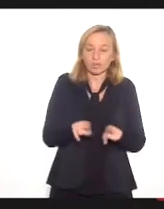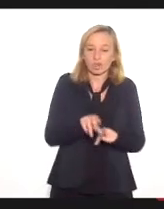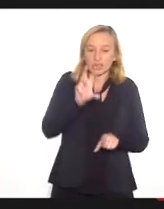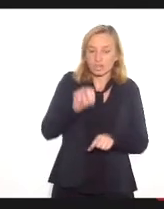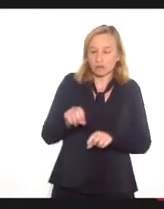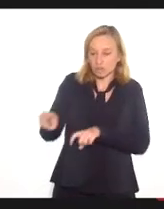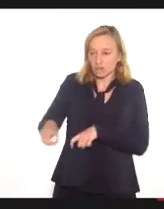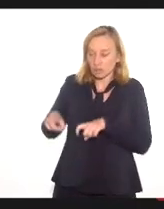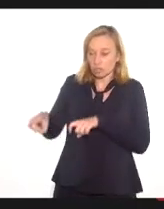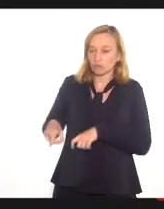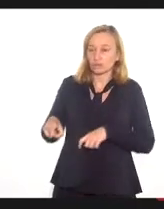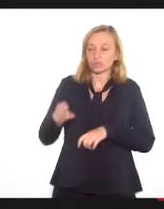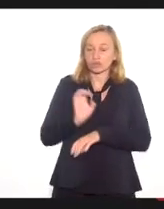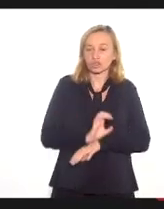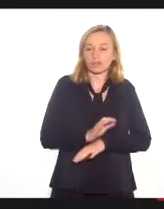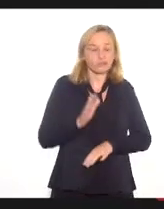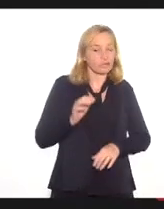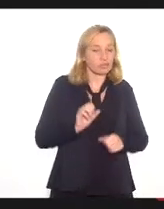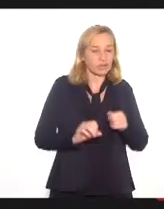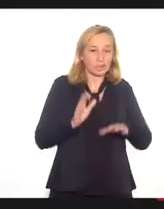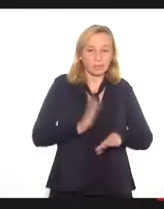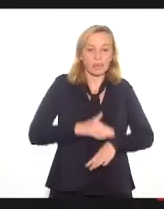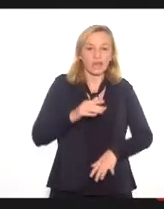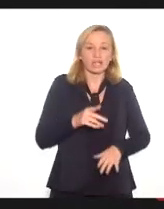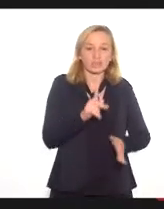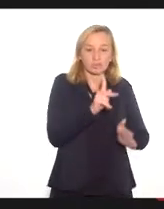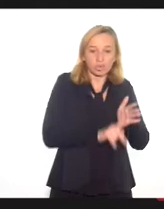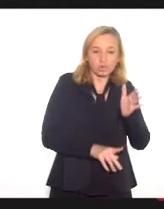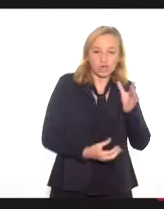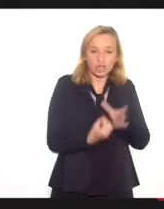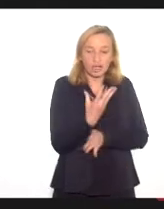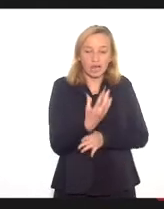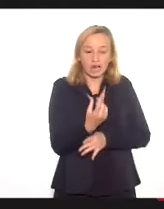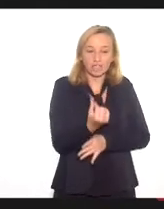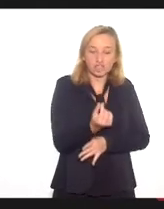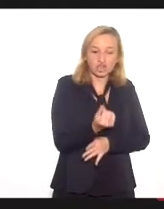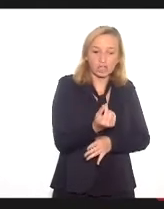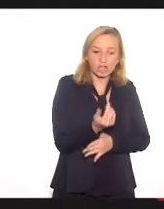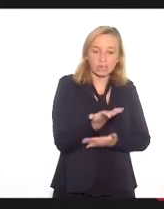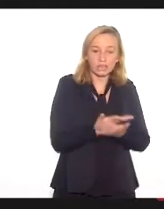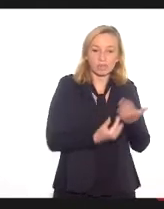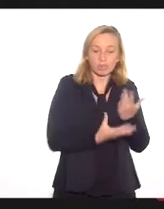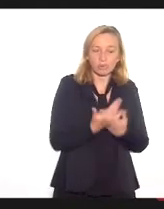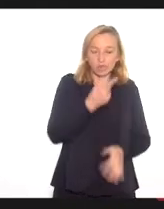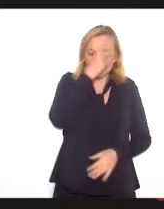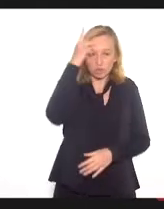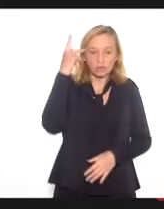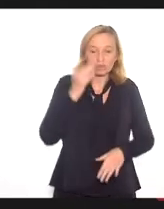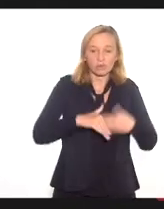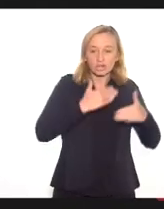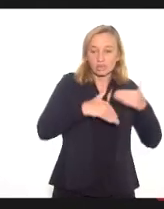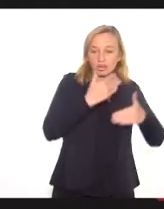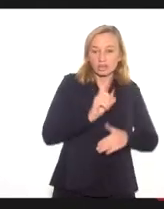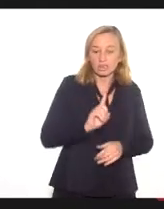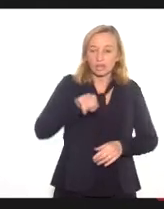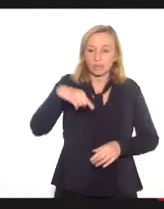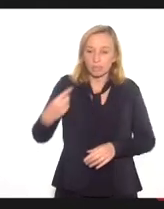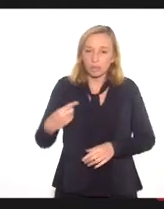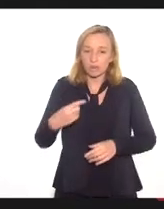que fazer mais isso, botar projeto, botar dinheiro na mão das pessoas para que elas desenvolvam e depois transfiram